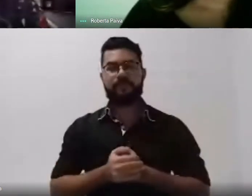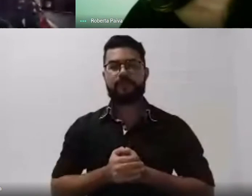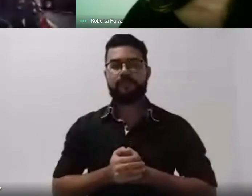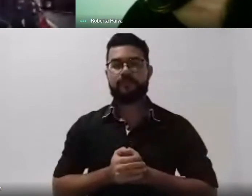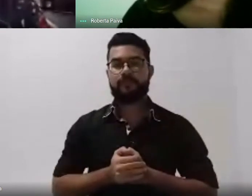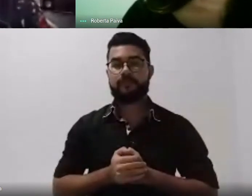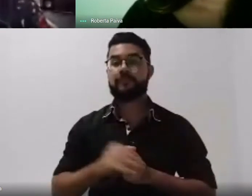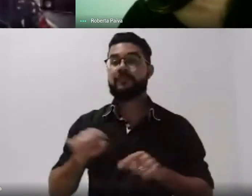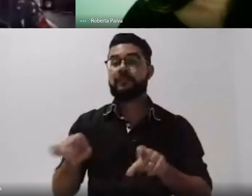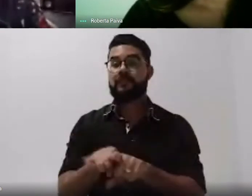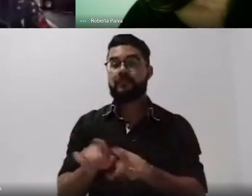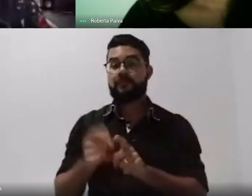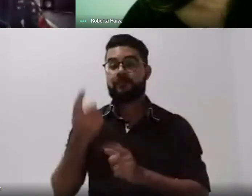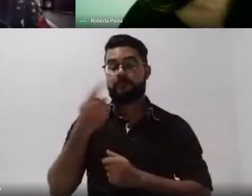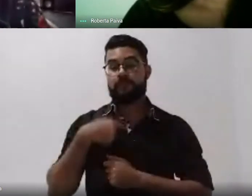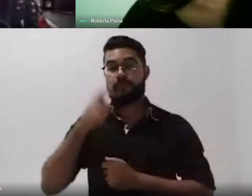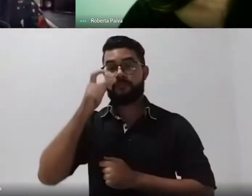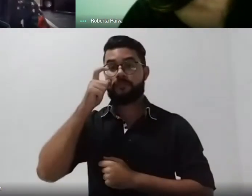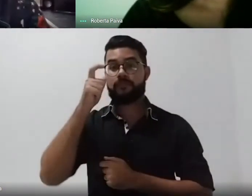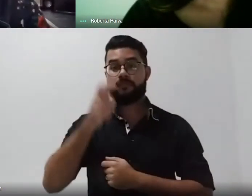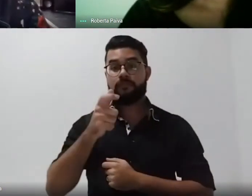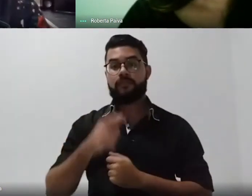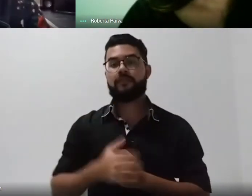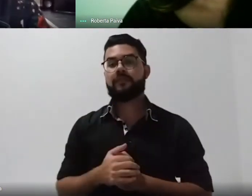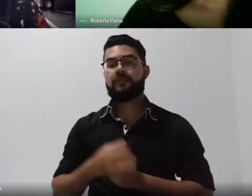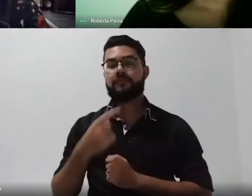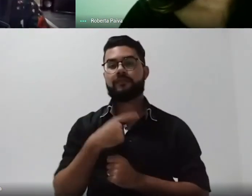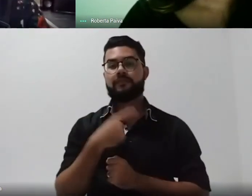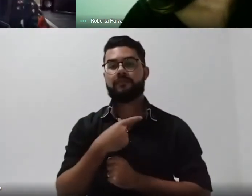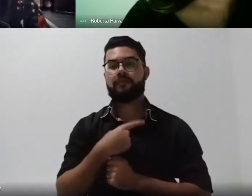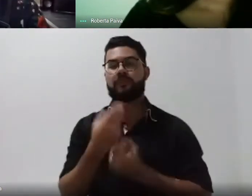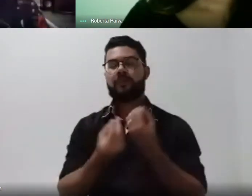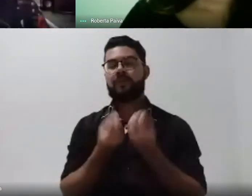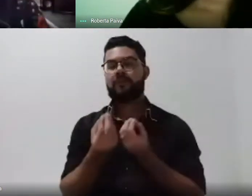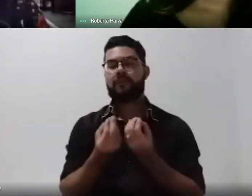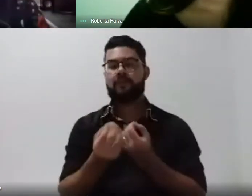achei interessante, aí já no comentário meu, assim, em relação às